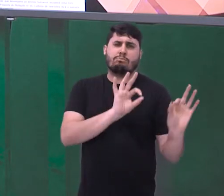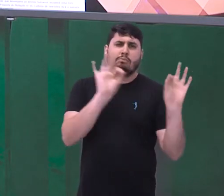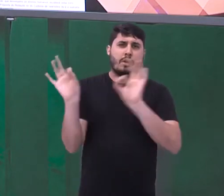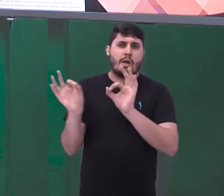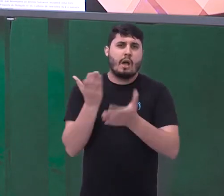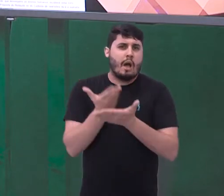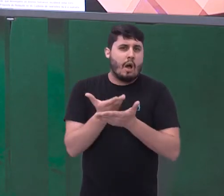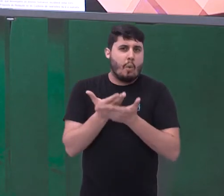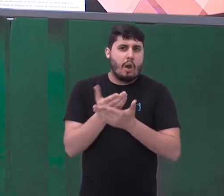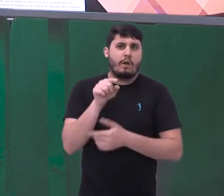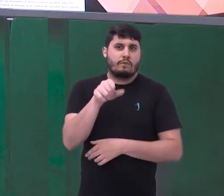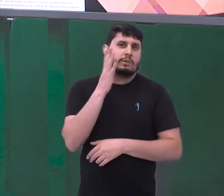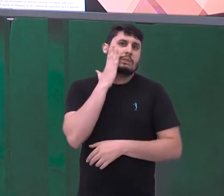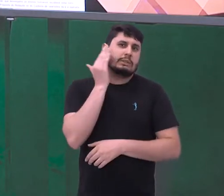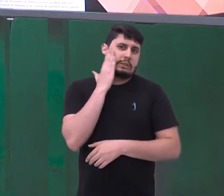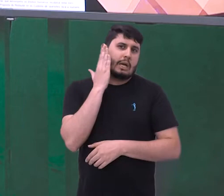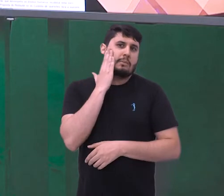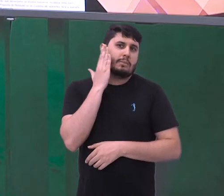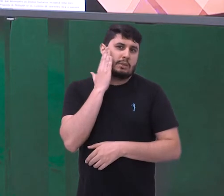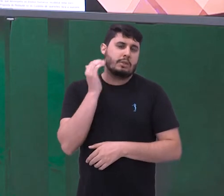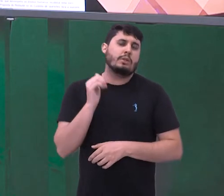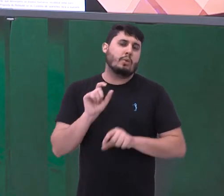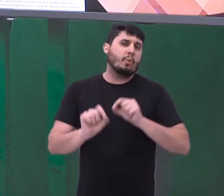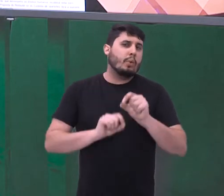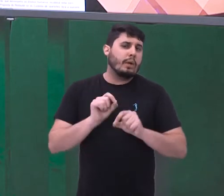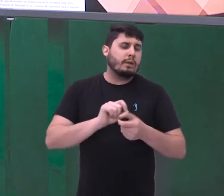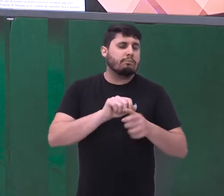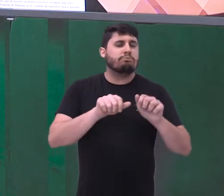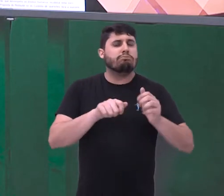aulas, vocês sabem tudo o que vão fazer.